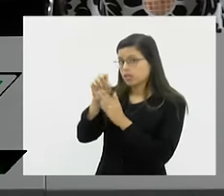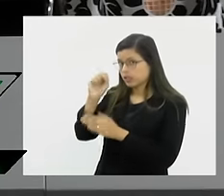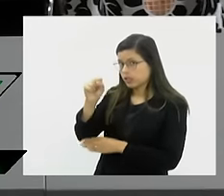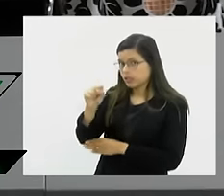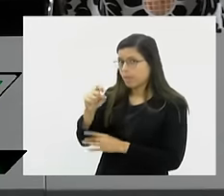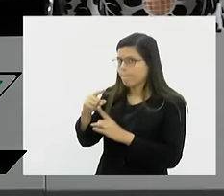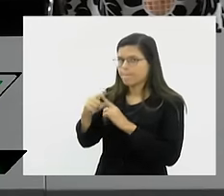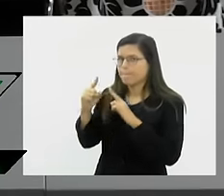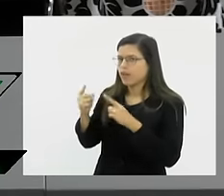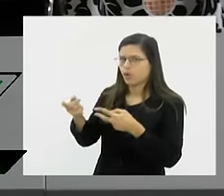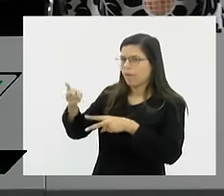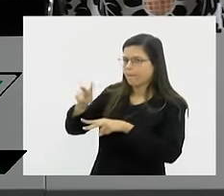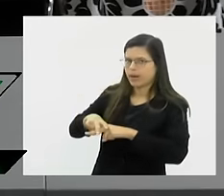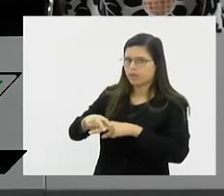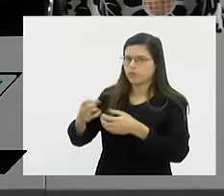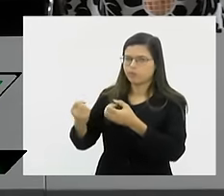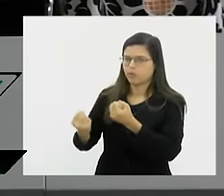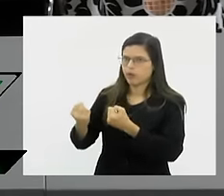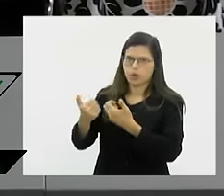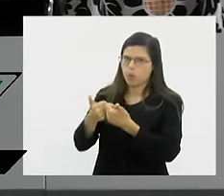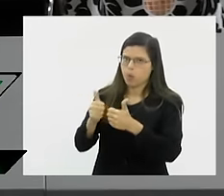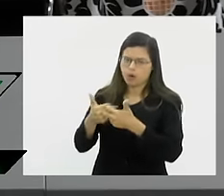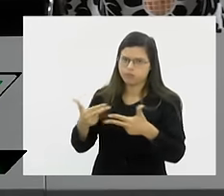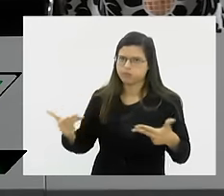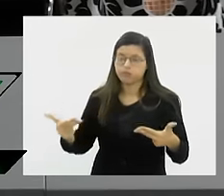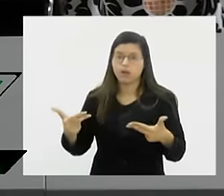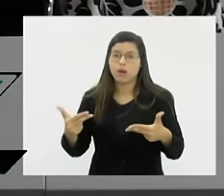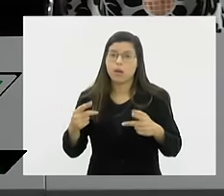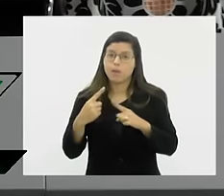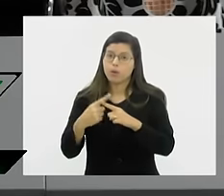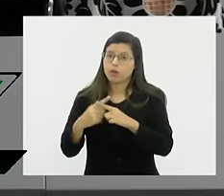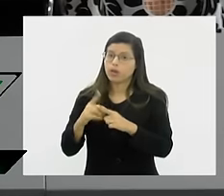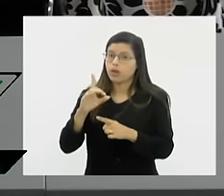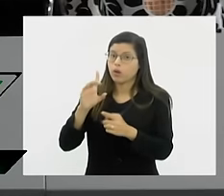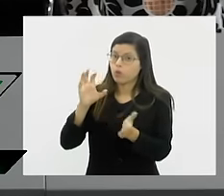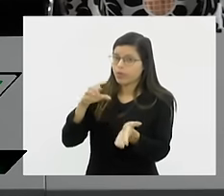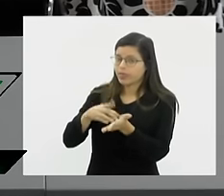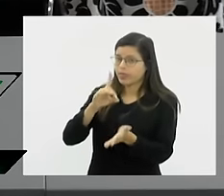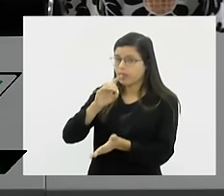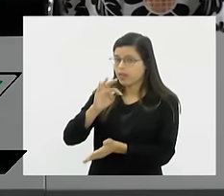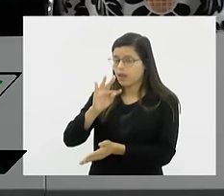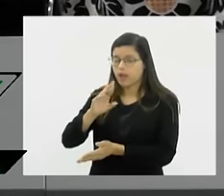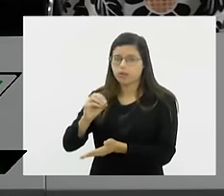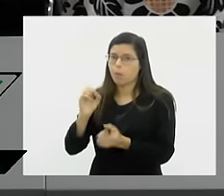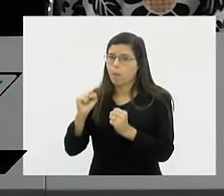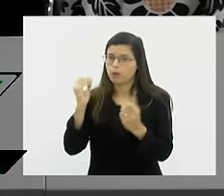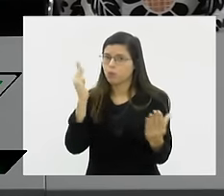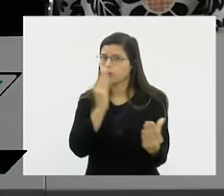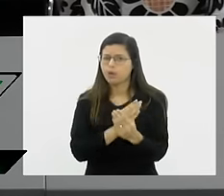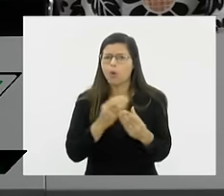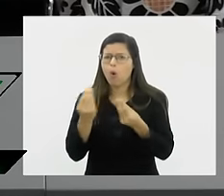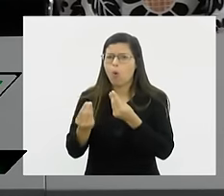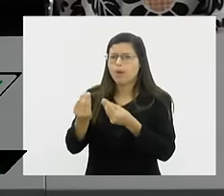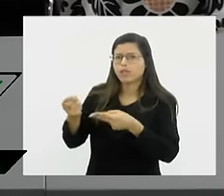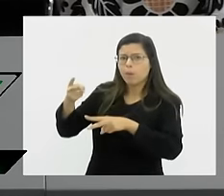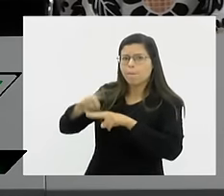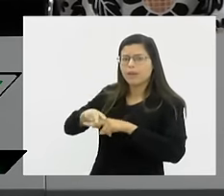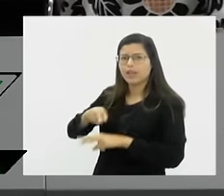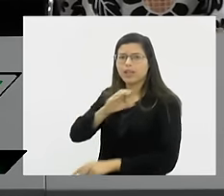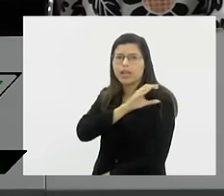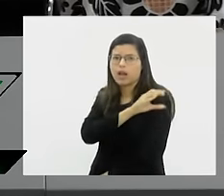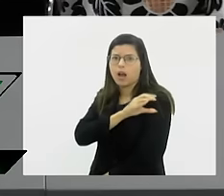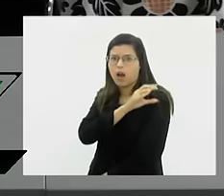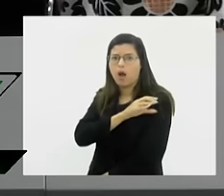em função do Detro poder ser processado. Como é que a gente vai apreender um carro em Campos, trazer para o Rio de Janeiro,